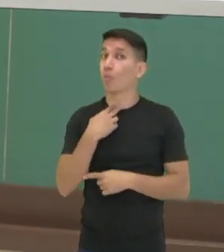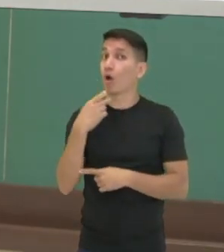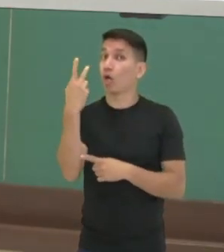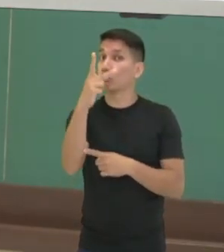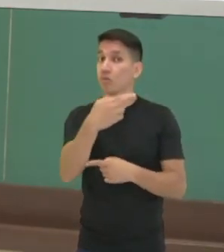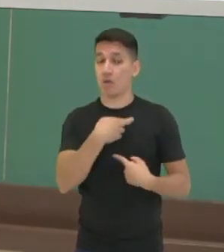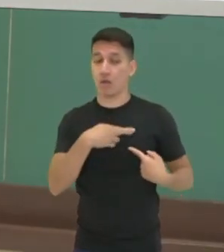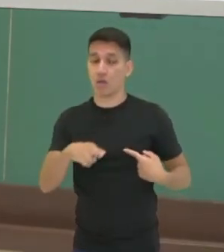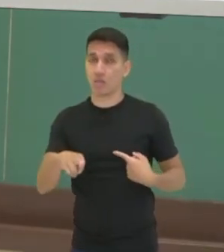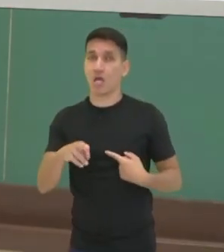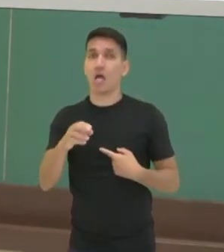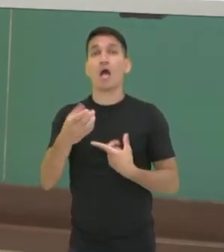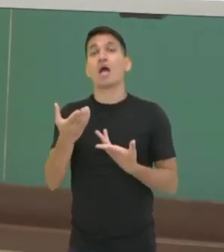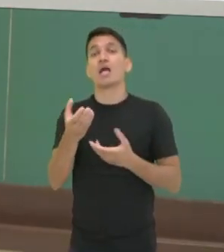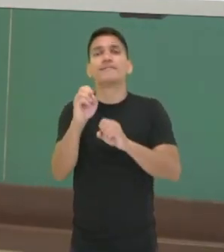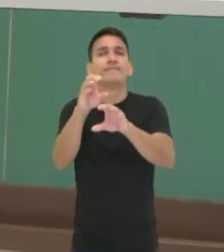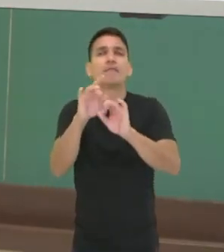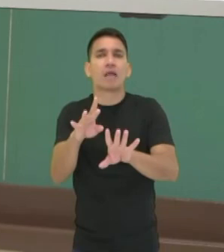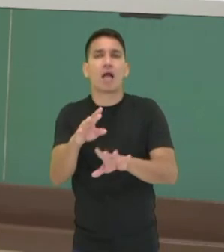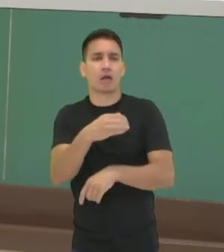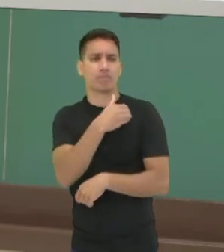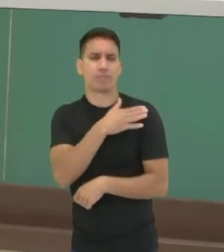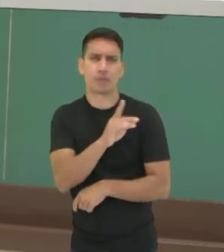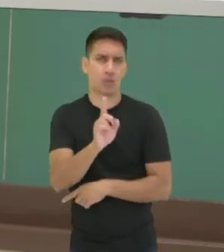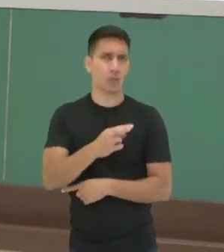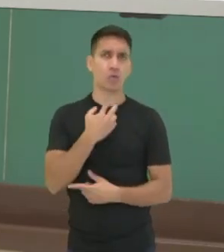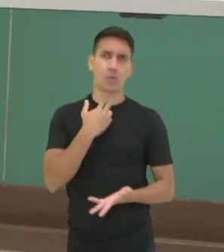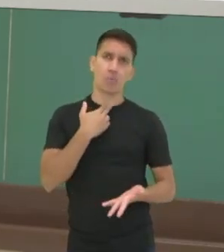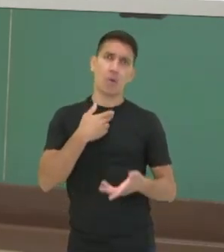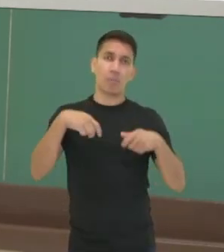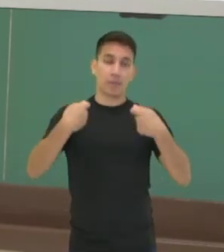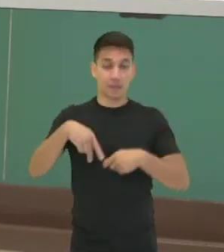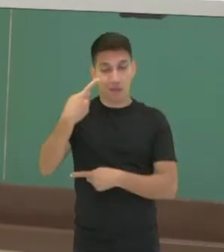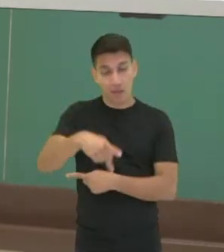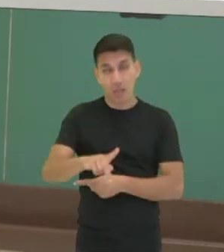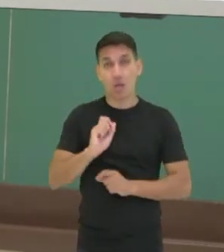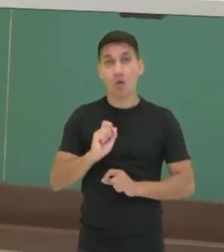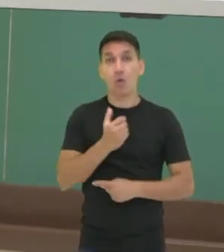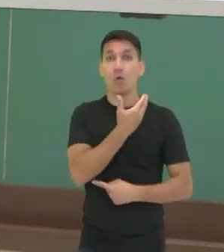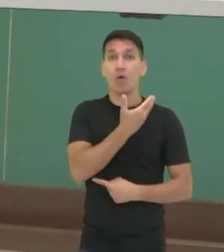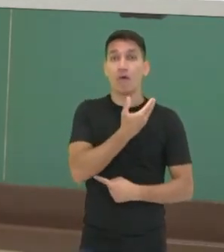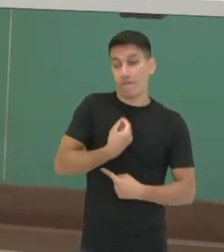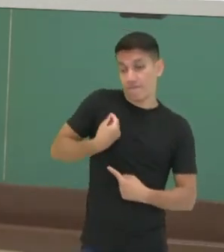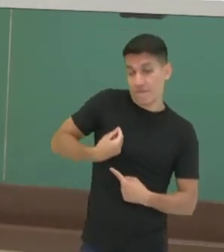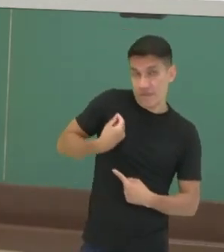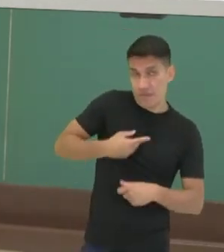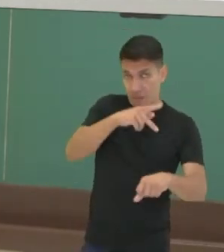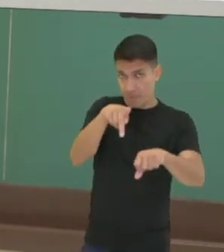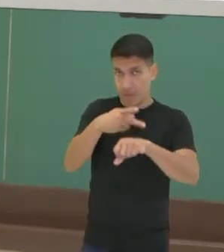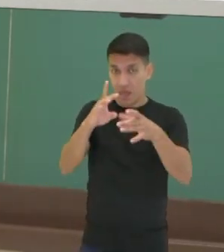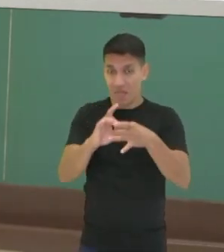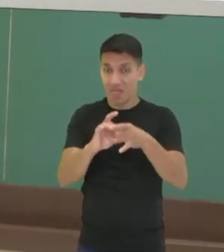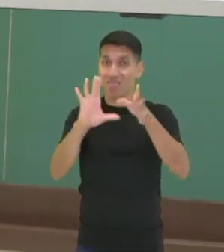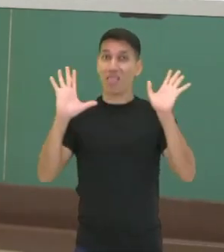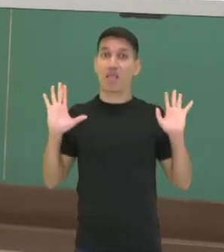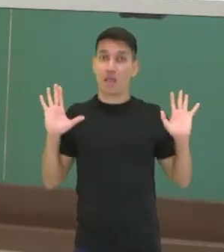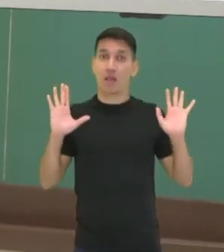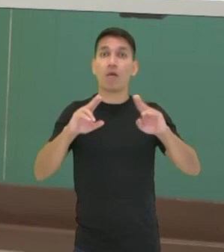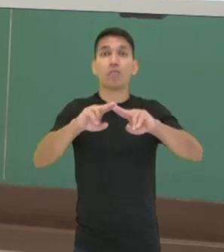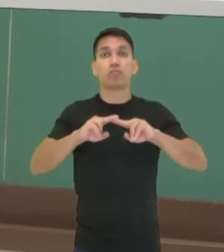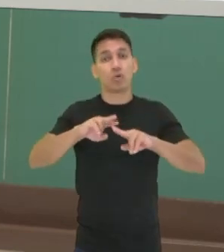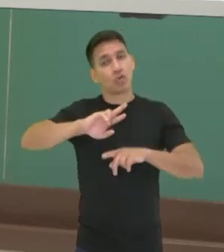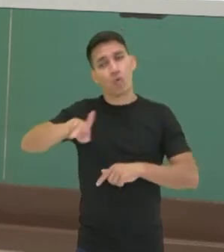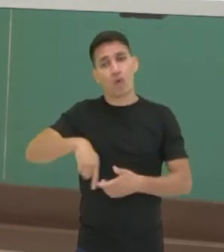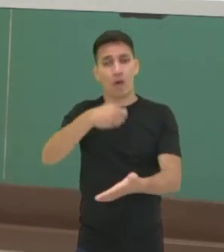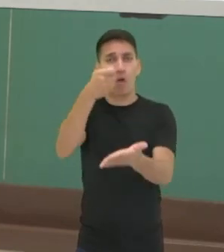outro ou não ensine o preconceito. Vivemos num Estado laico, ou seja, não há uma religião oficial do Estado, mas o Estado tem o